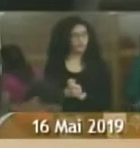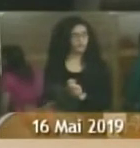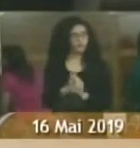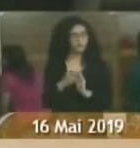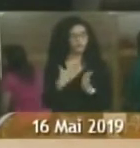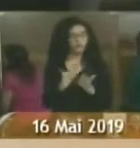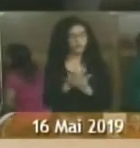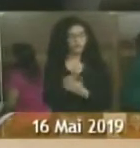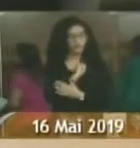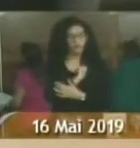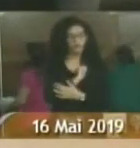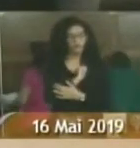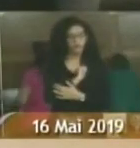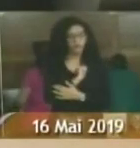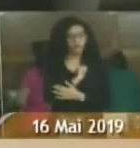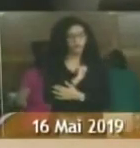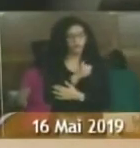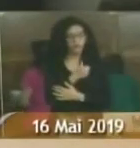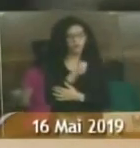Requerimento número